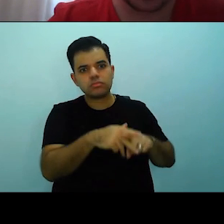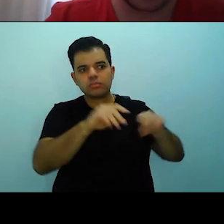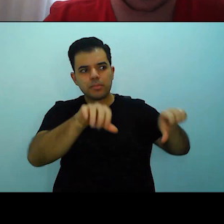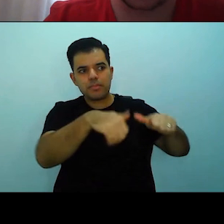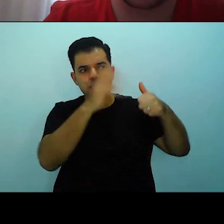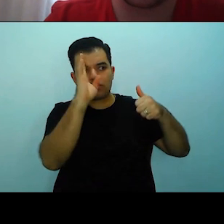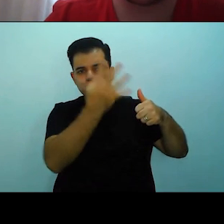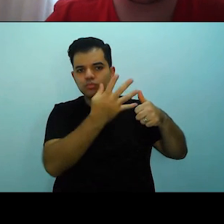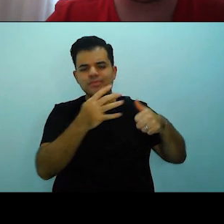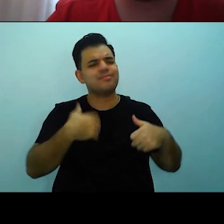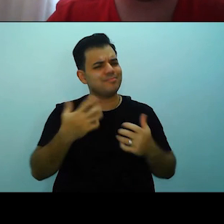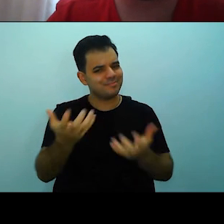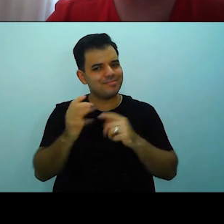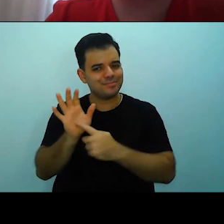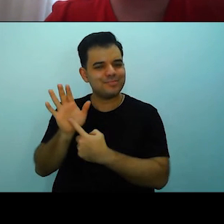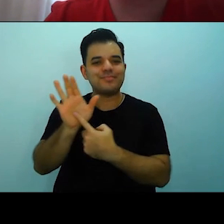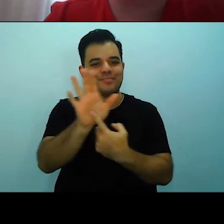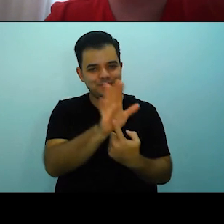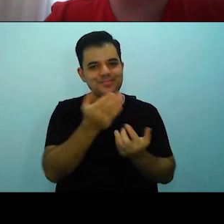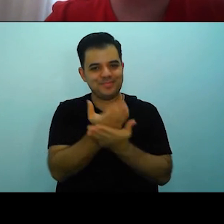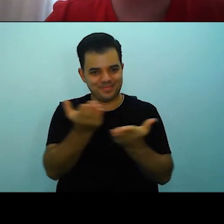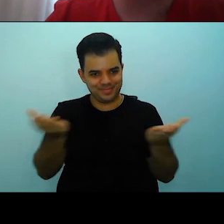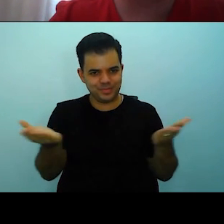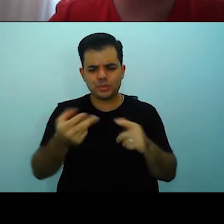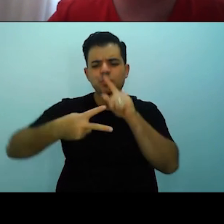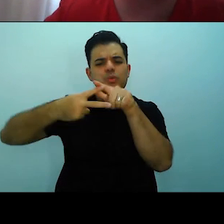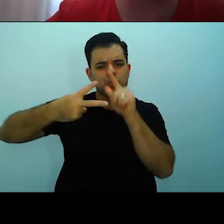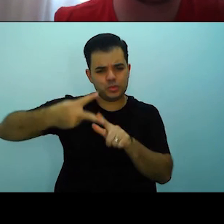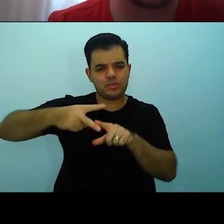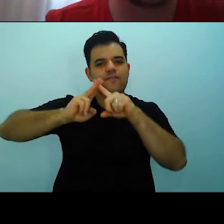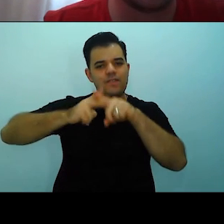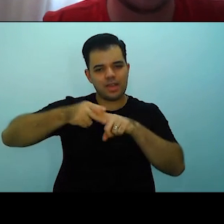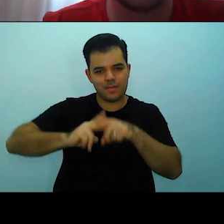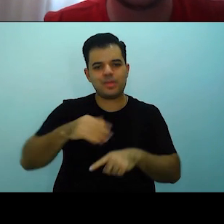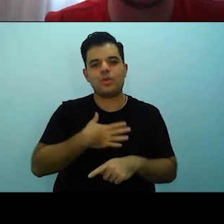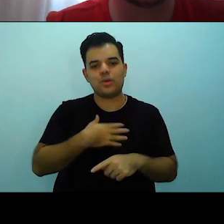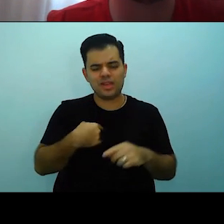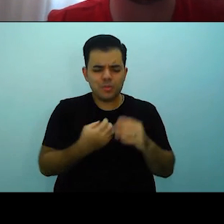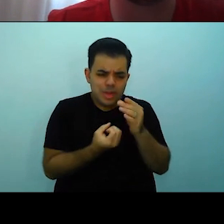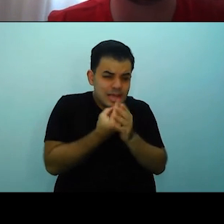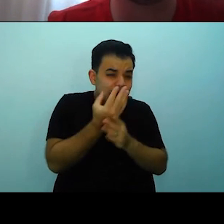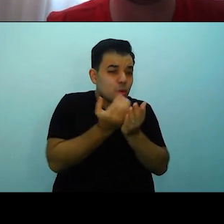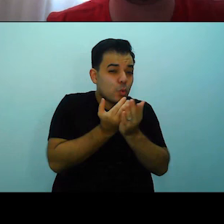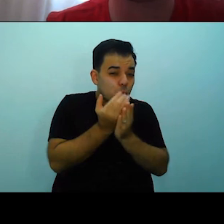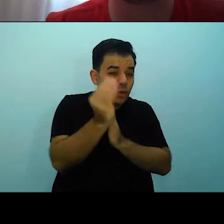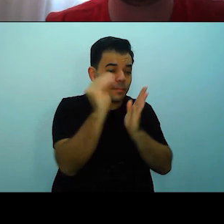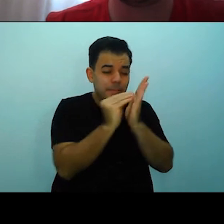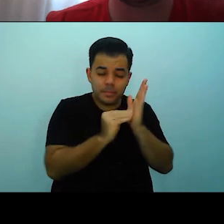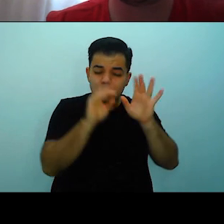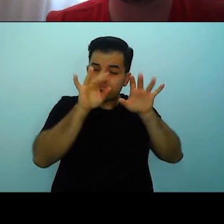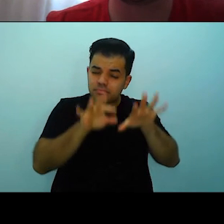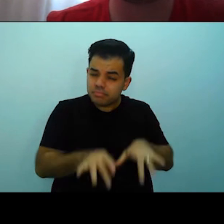E acho que era isso que eu queria mostrar para vocês, né? São duas ferramentas interessantes, claro que eu estou criando elas e desenvolvendo,